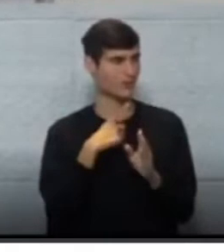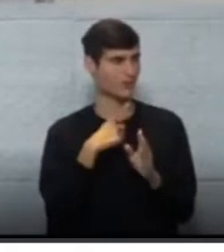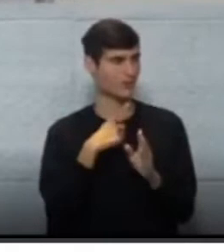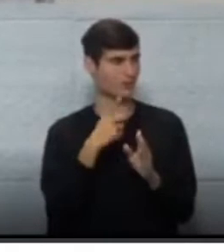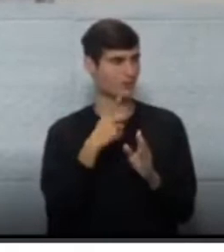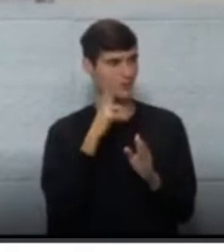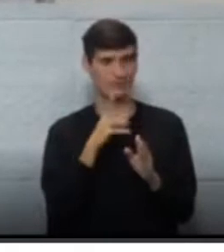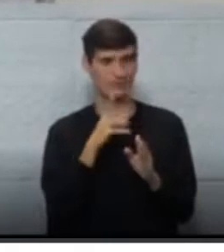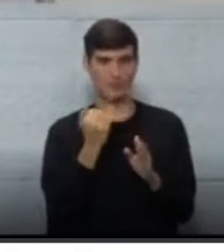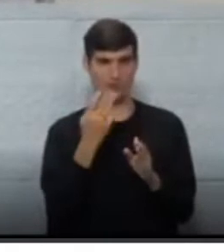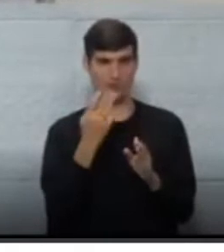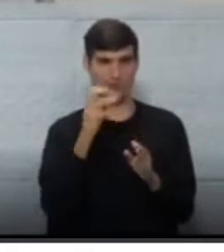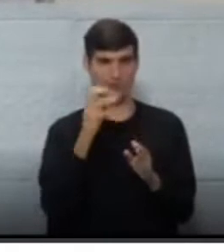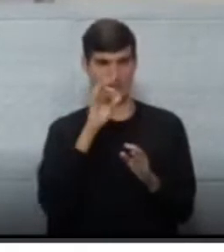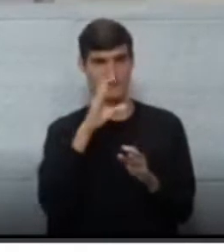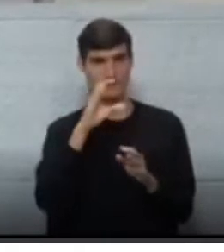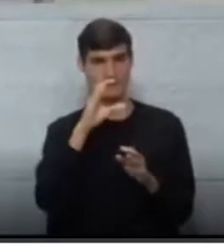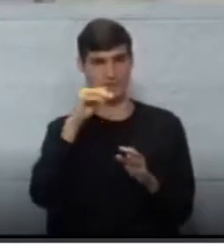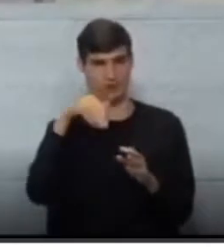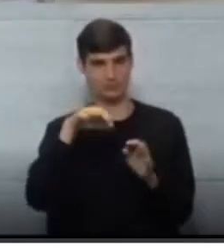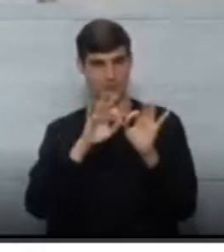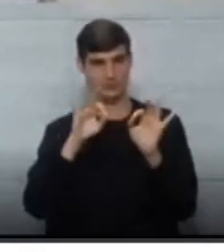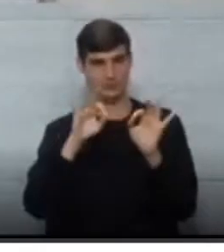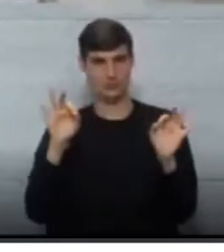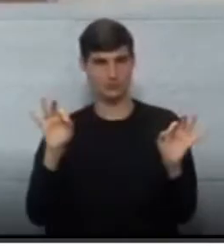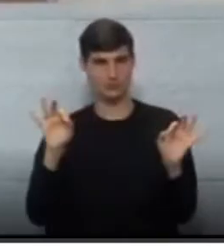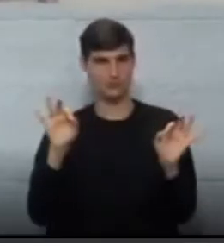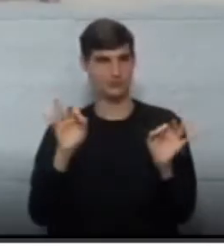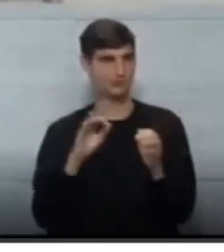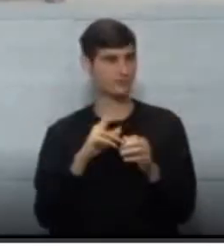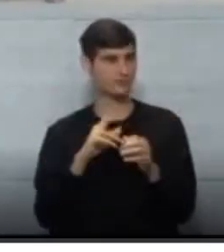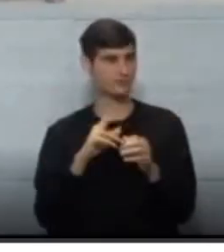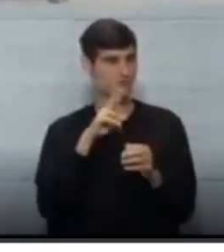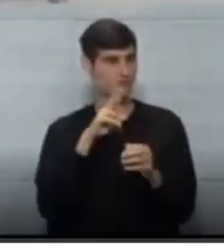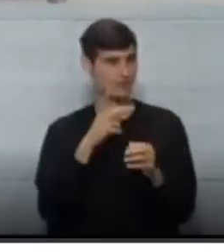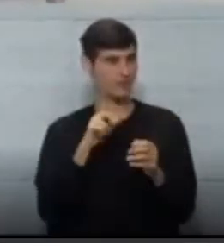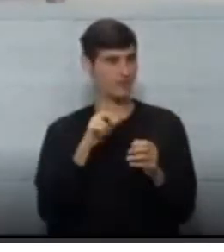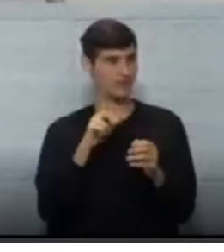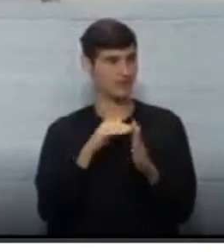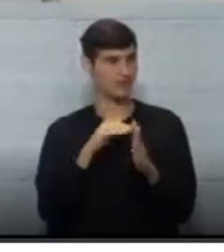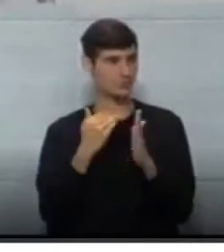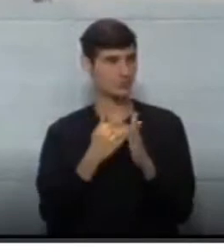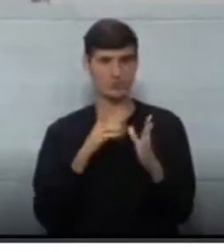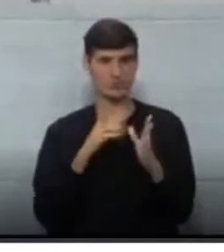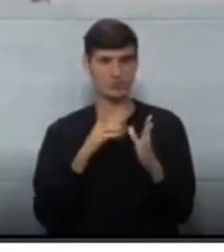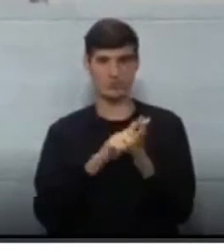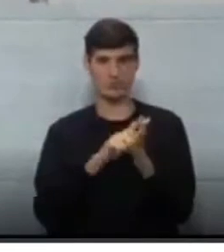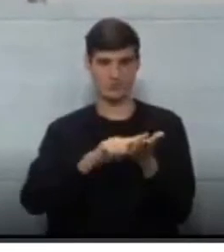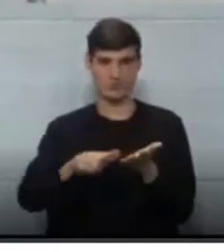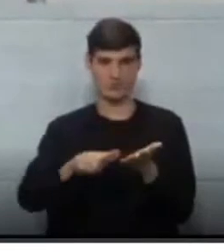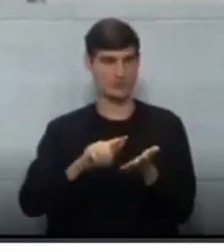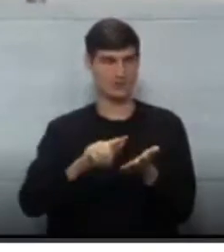um diâmetro de 30 centímetros para garantir total esterilidade, certo? Então eu vou tirar agora,